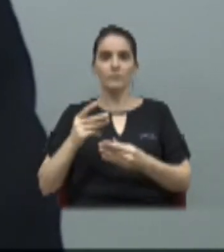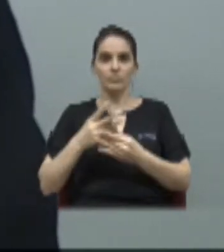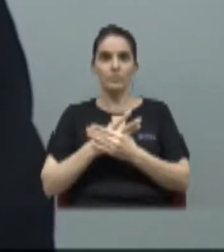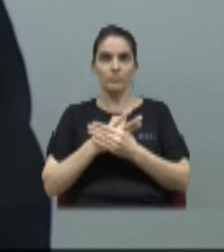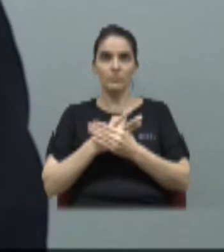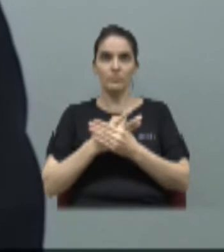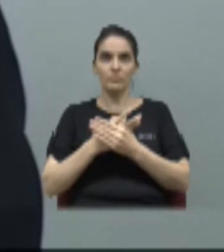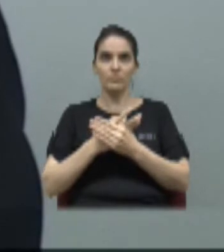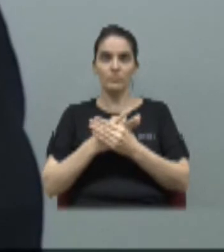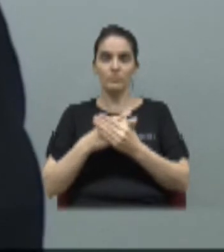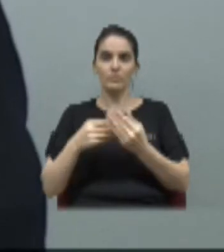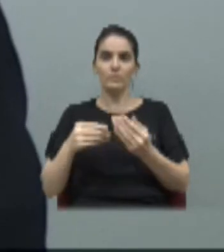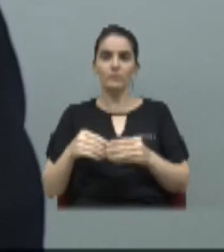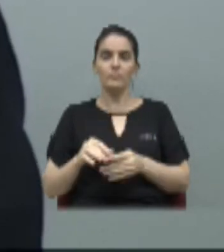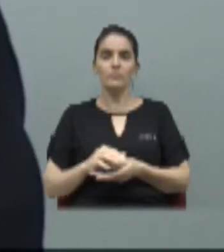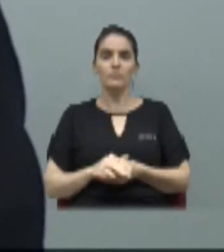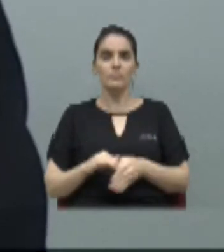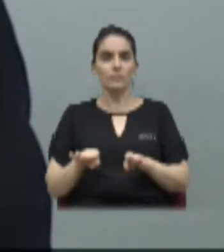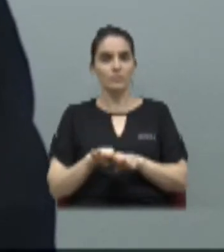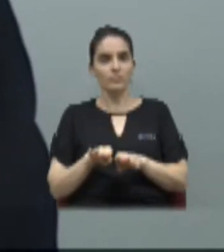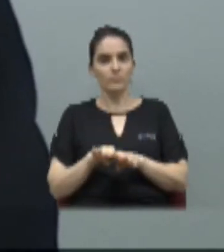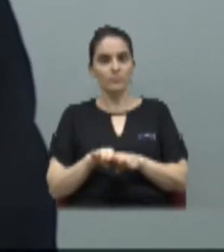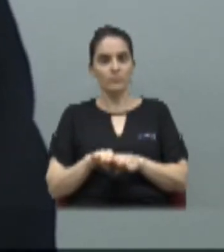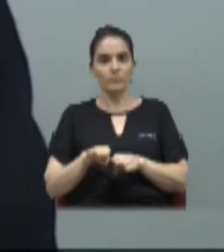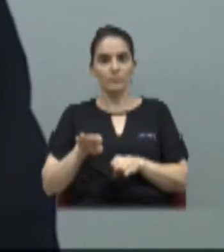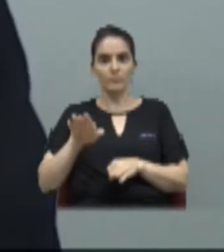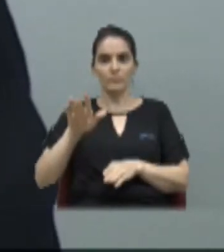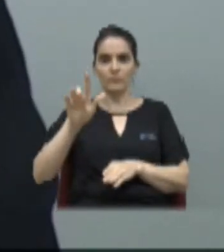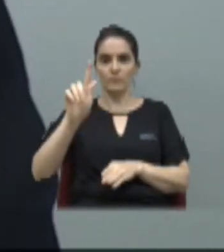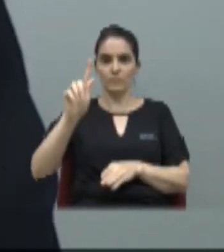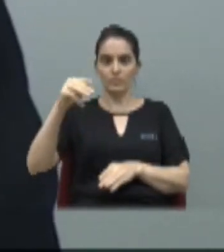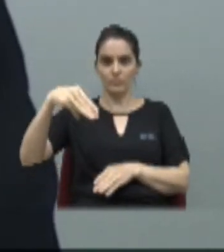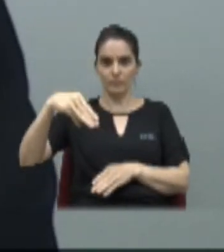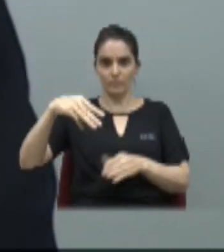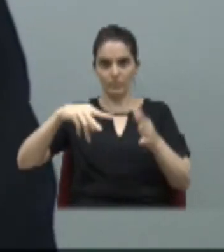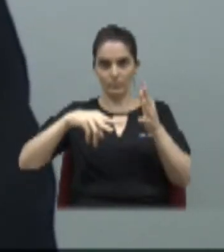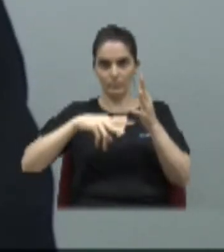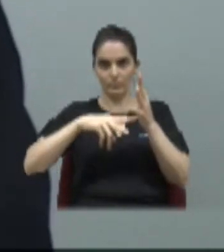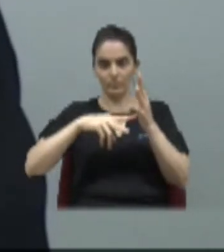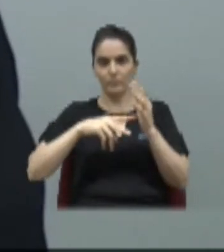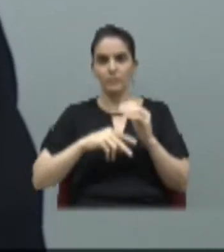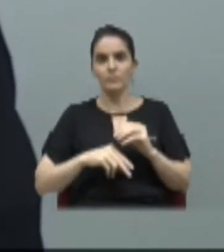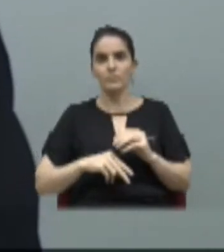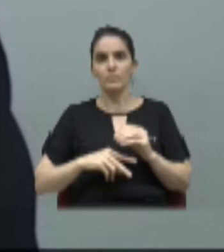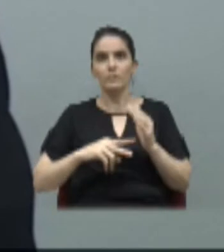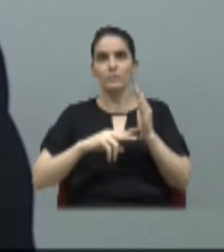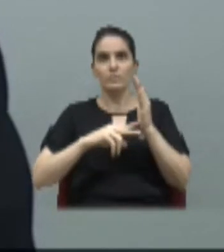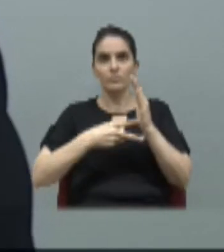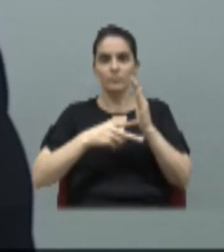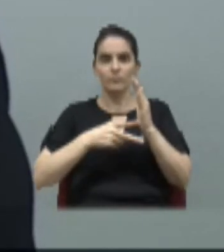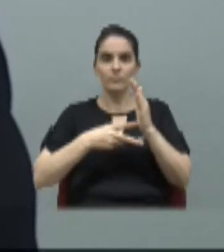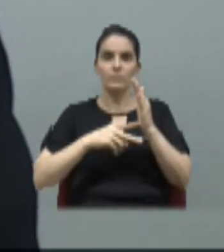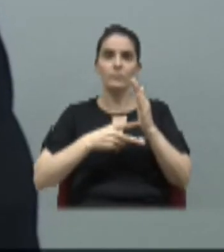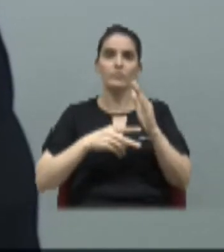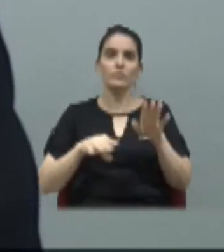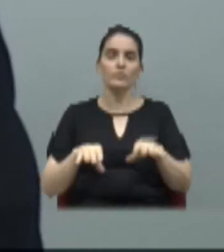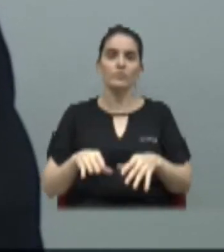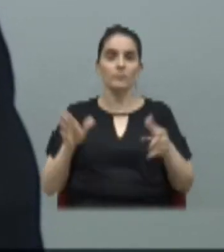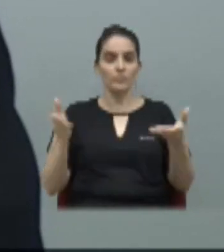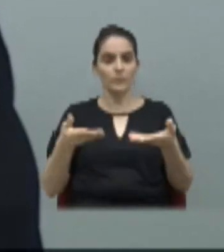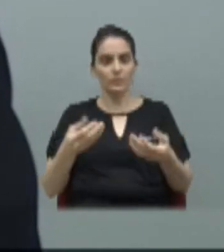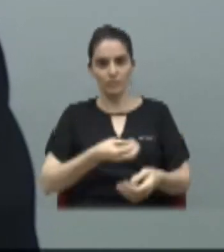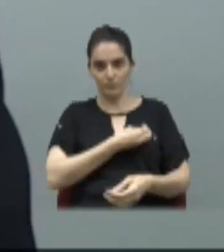Municipal, também pela Guarda Municipal, pelo sindicato, e que hoje está aqui nos visitando. E a